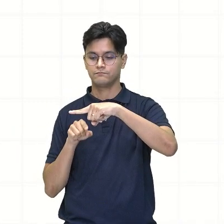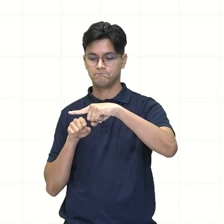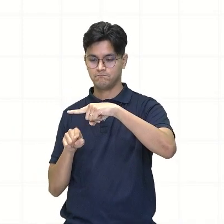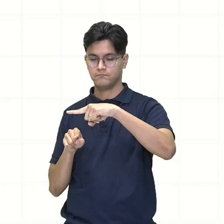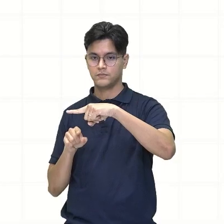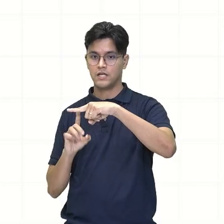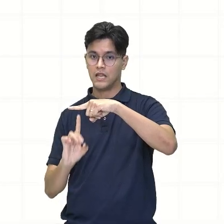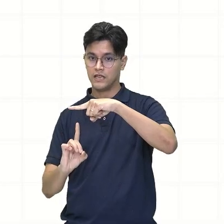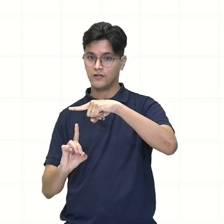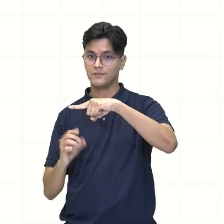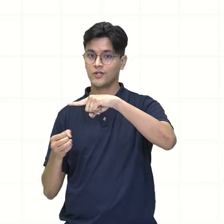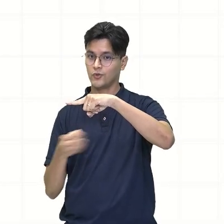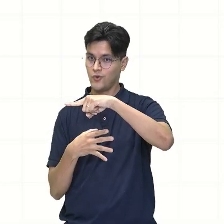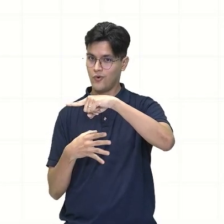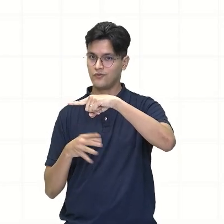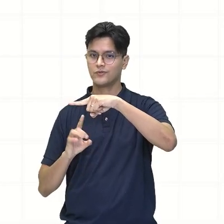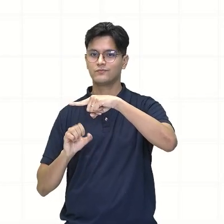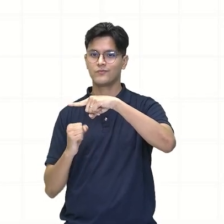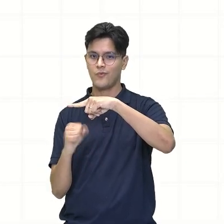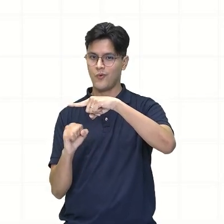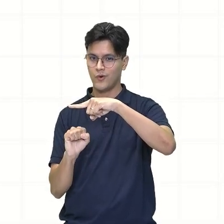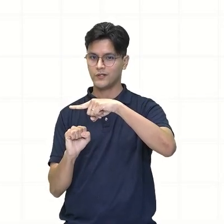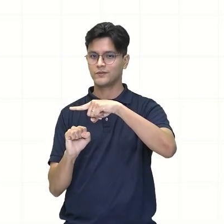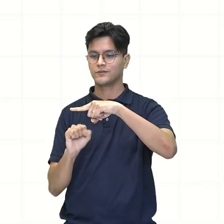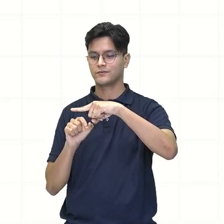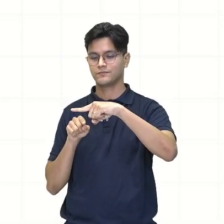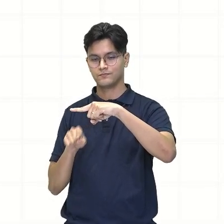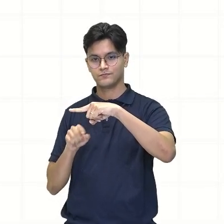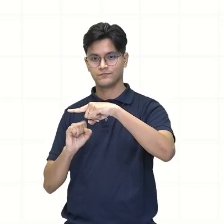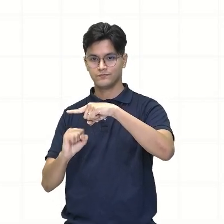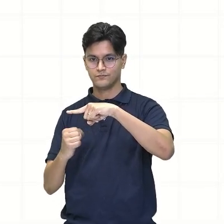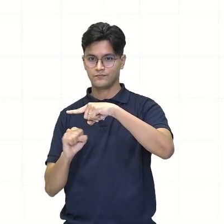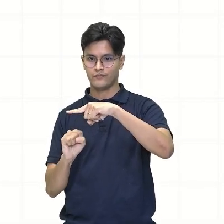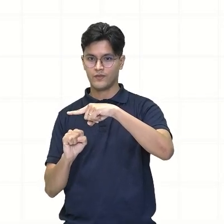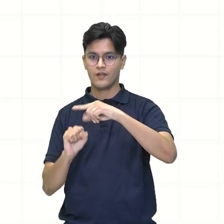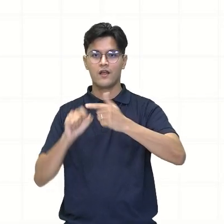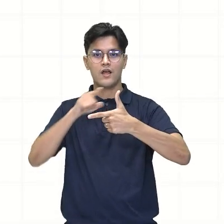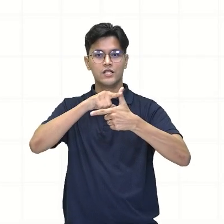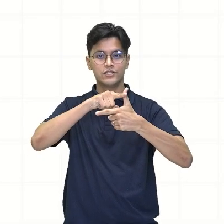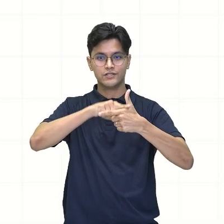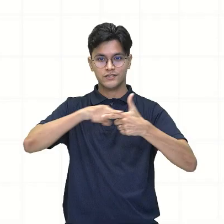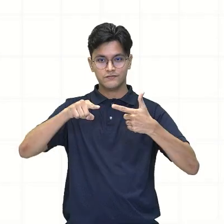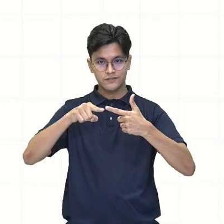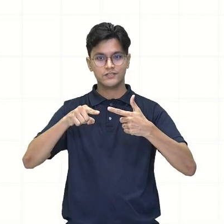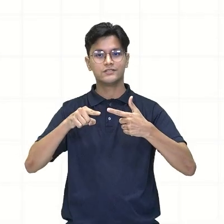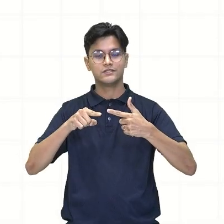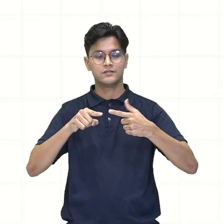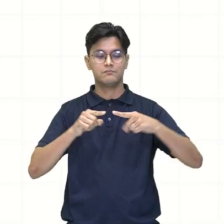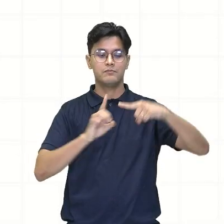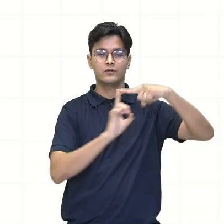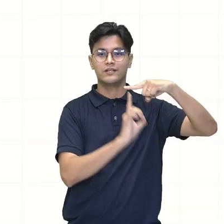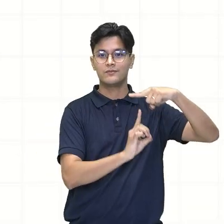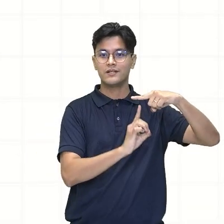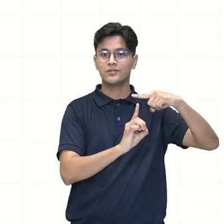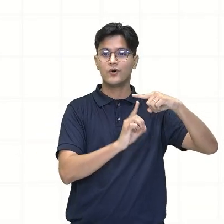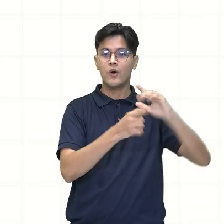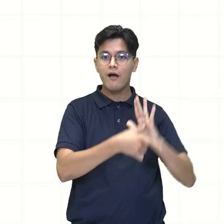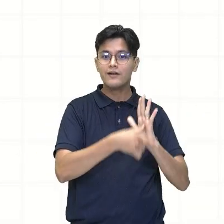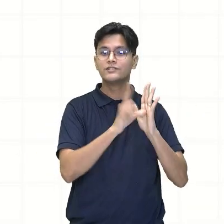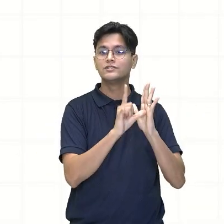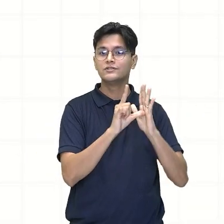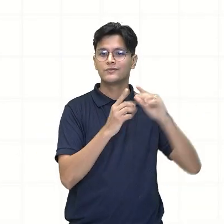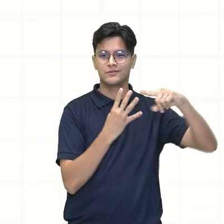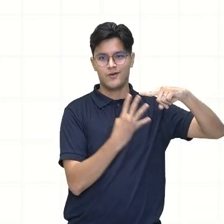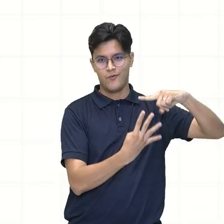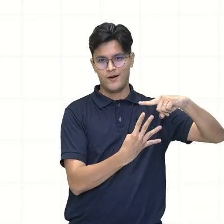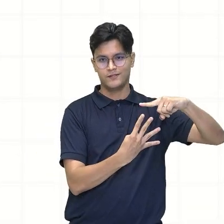assim, denominador novo, que é o 8, eu vou dividir pelo denominador antigo, que é o 4, tá bom? Então,